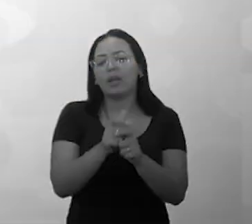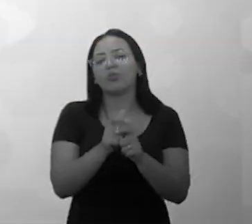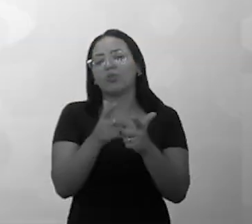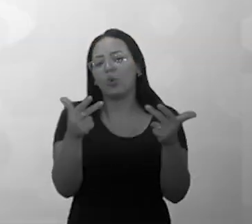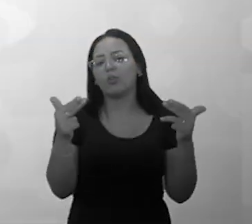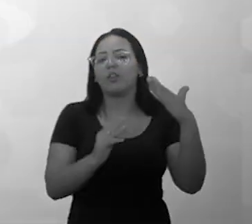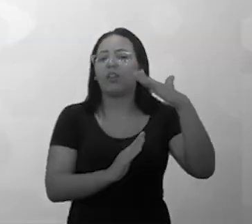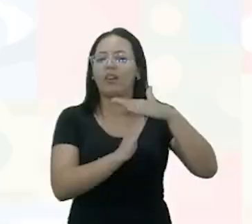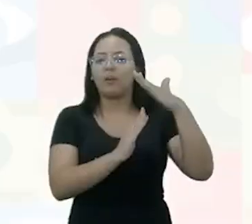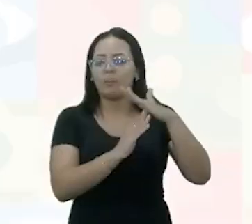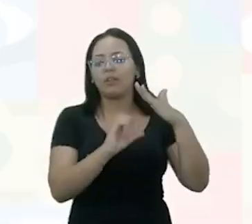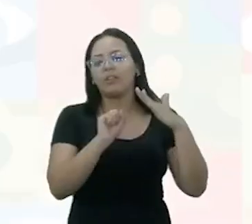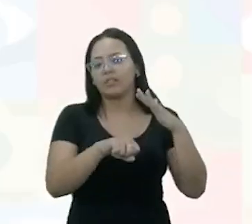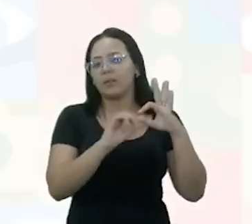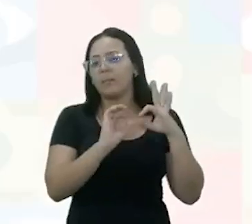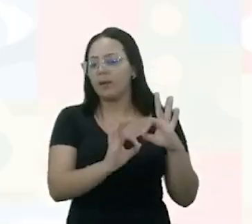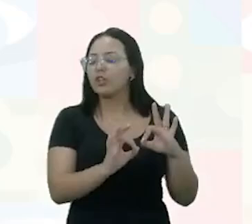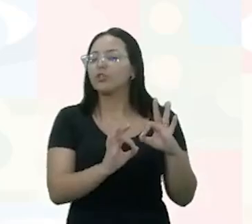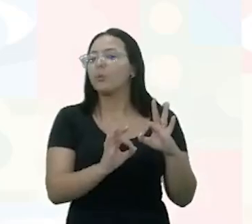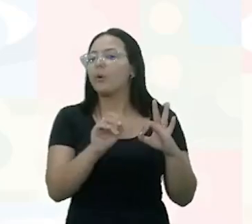limita